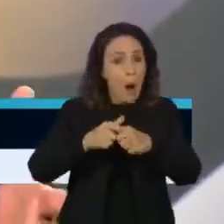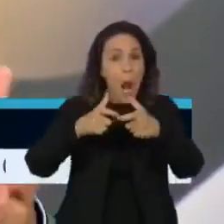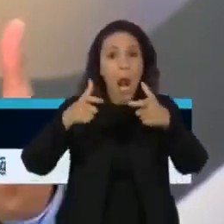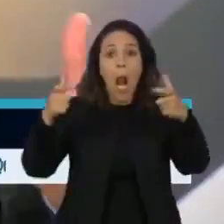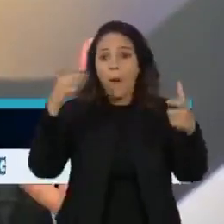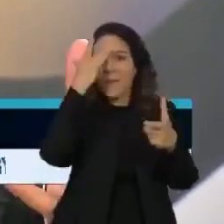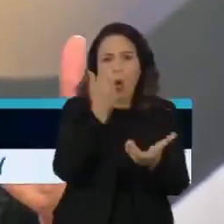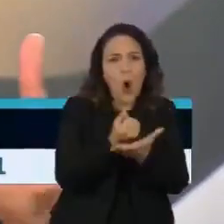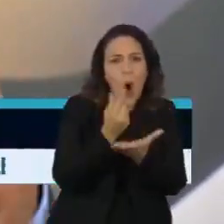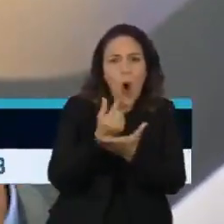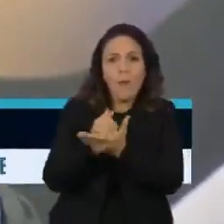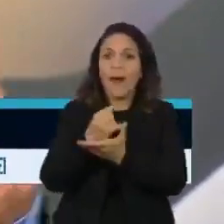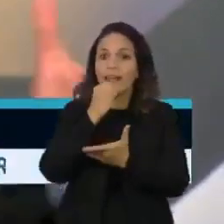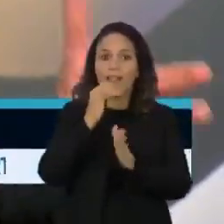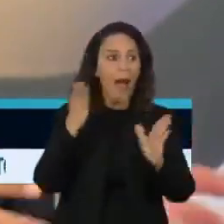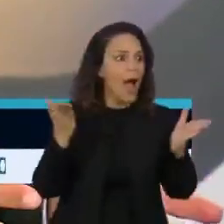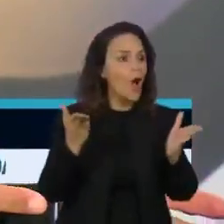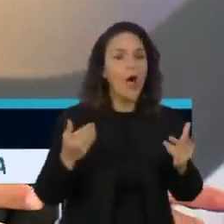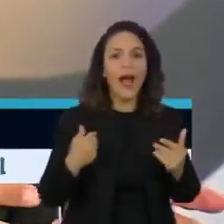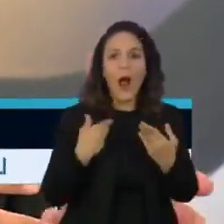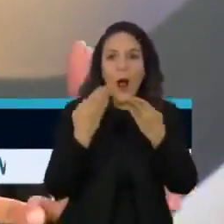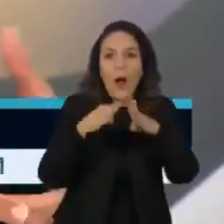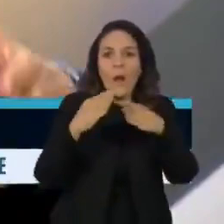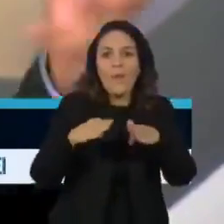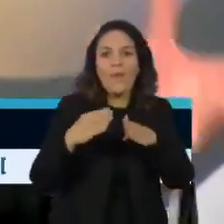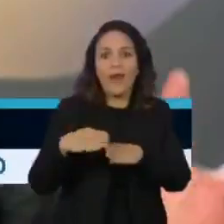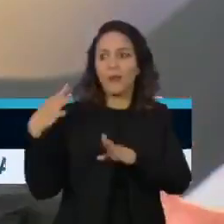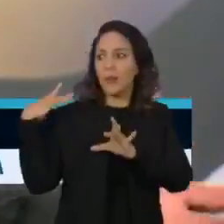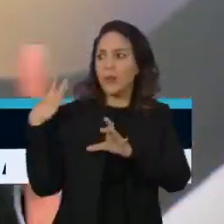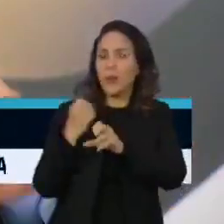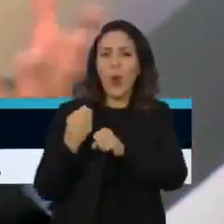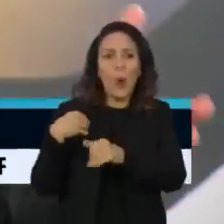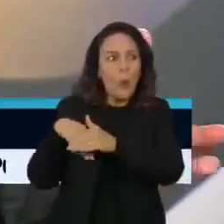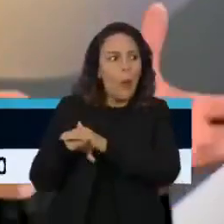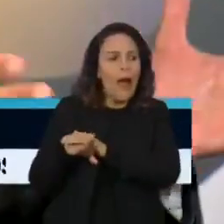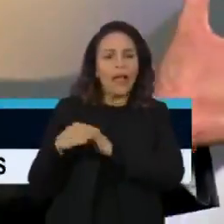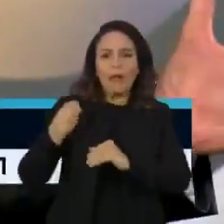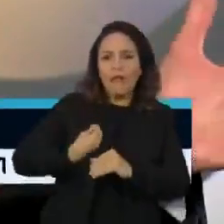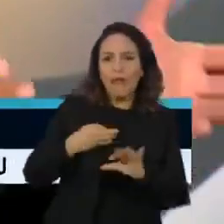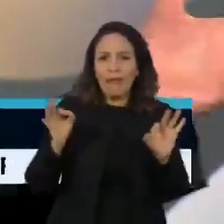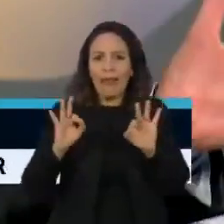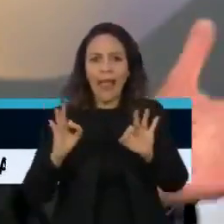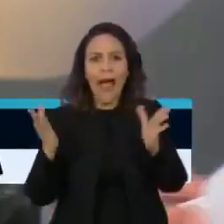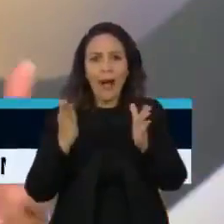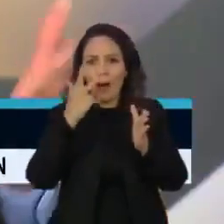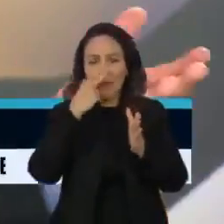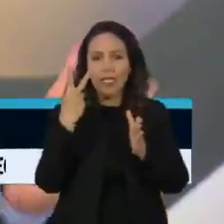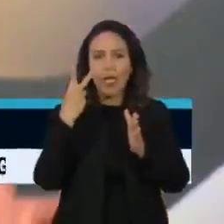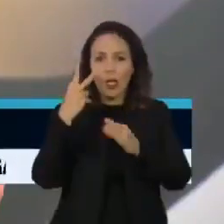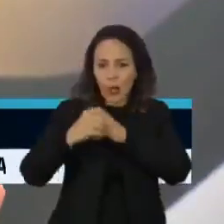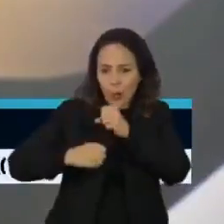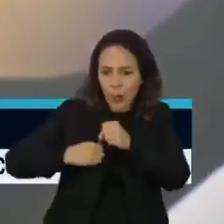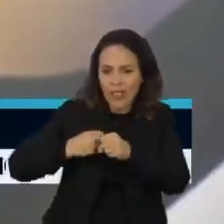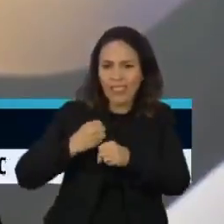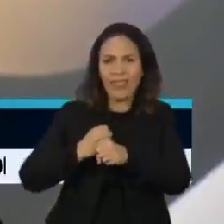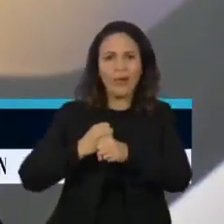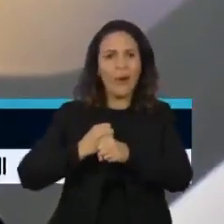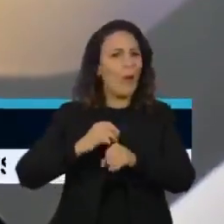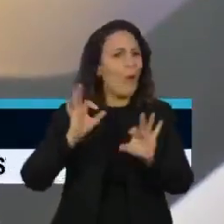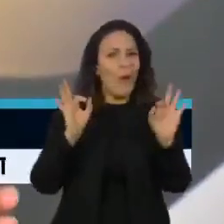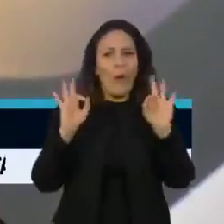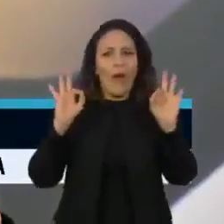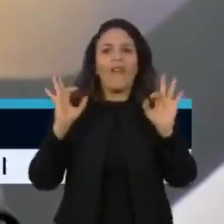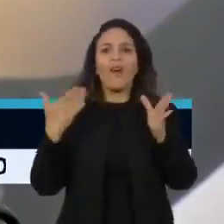pouco umas pessoas que fazem Bora vamos compensar a tua aquele que a gente não viveu nesses dois anos terríveis